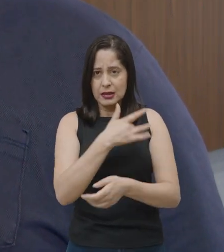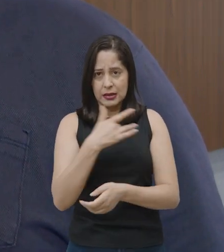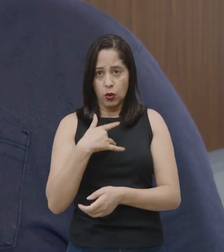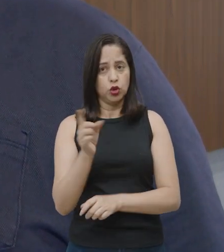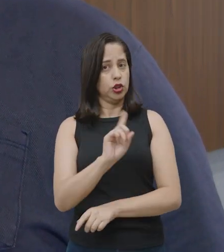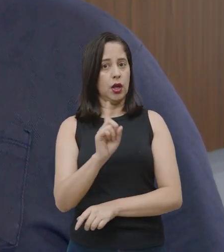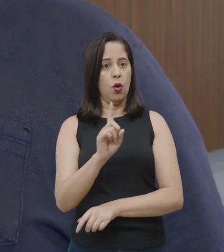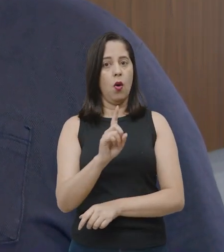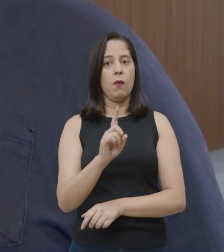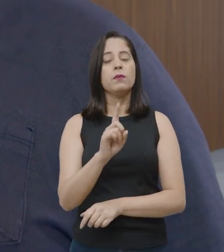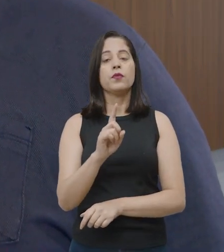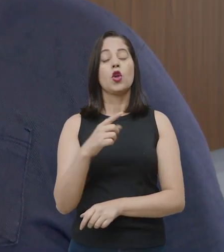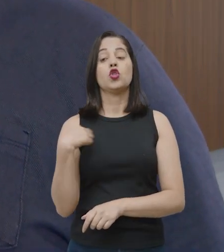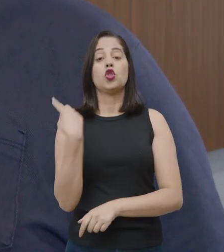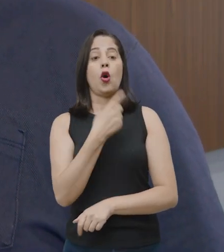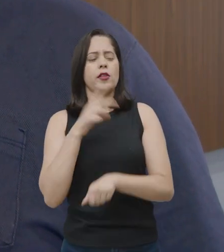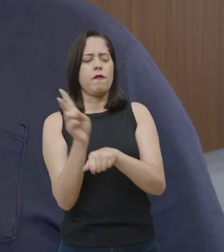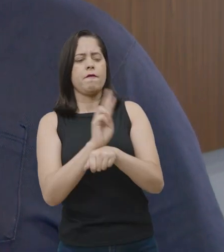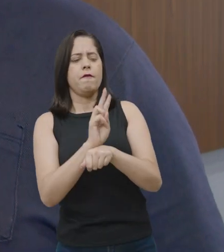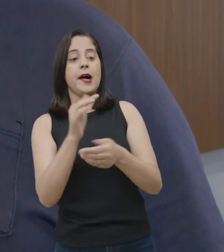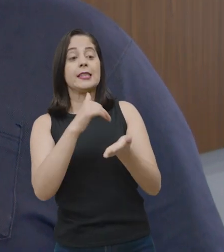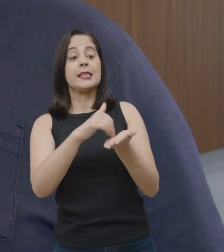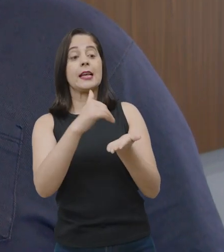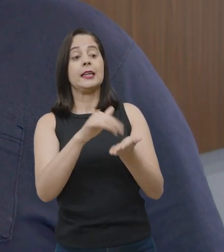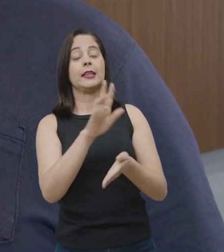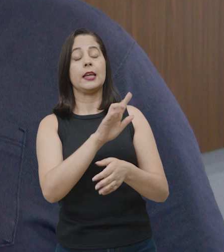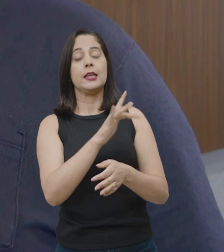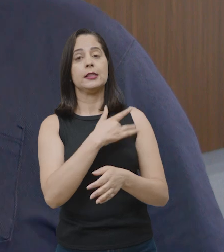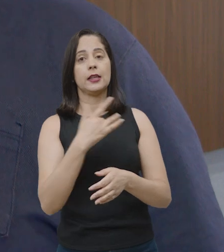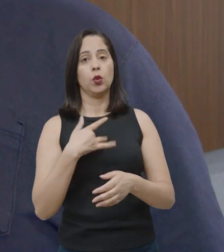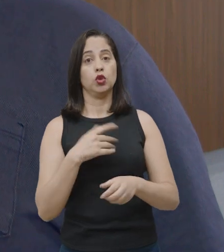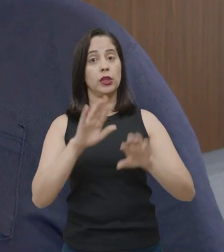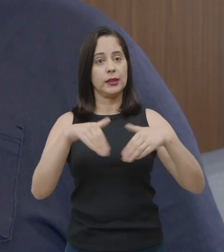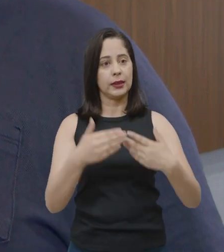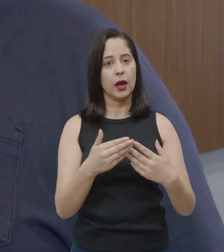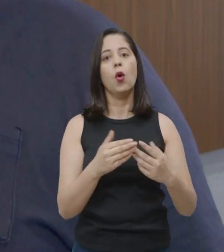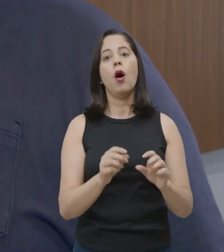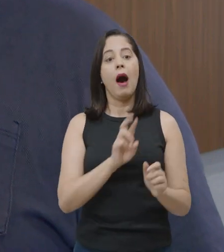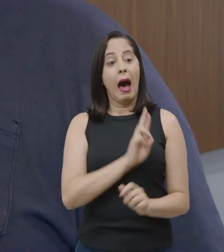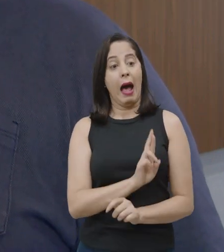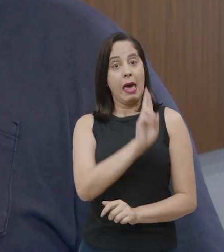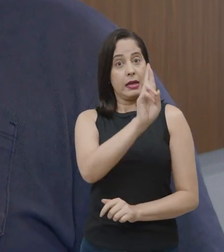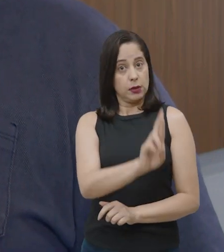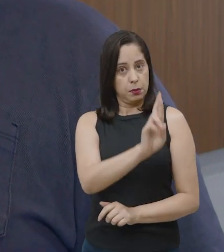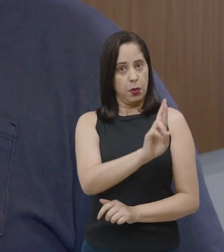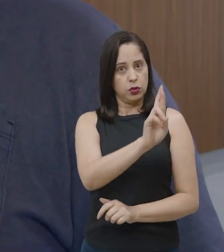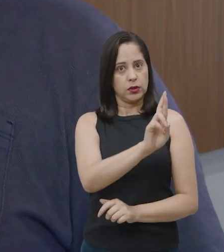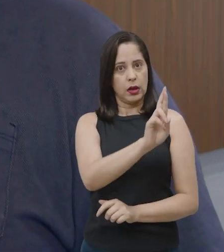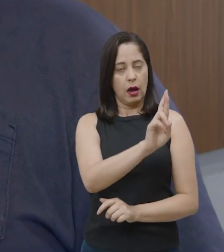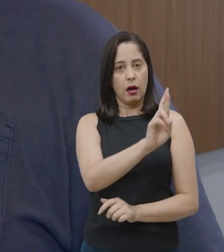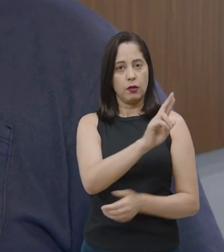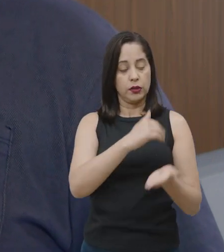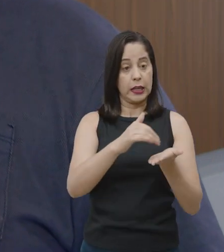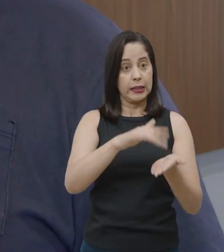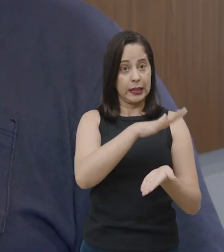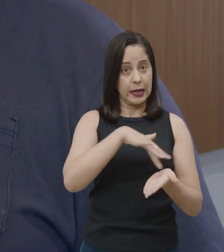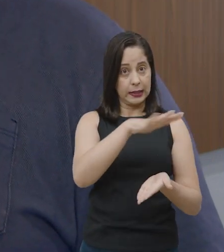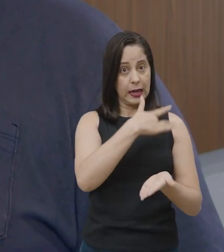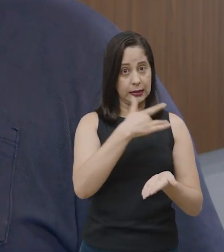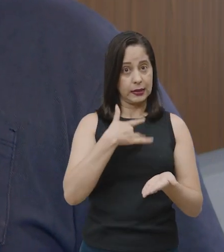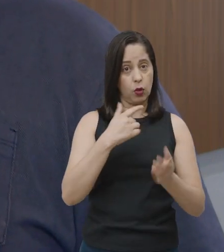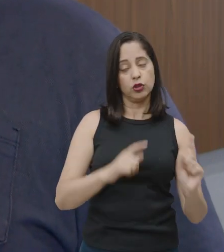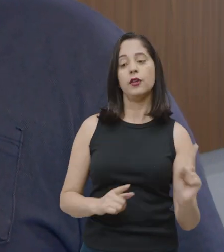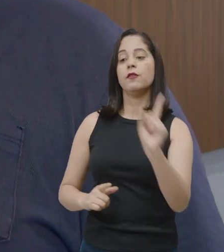prestação de contas. A cada 4 meses, a Secretaria de Saúde tem que vir até o Conselho e apresentar todas as contas,